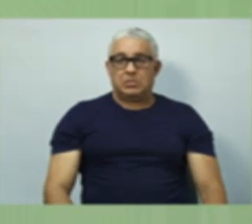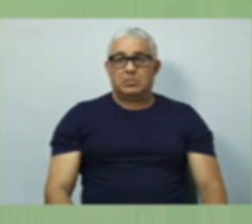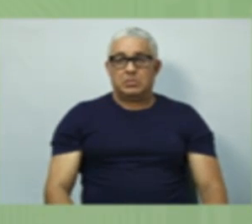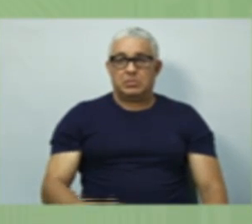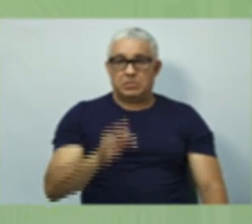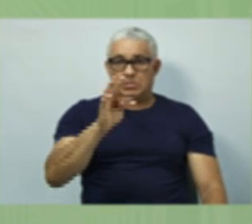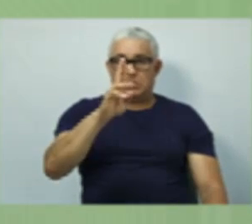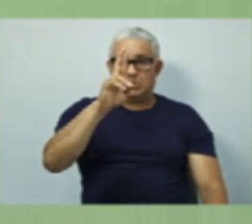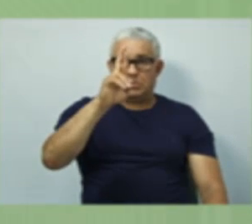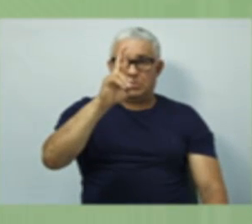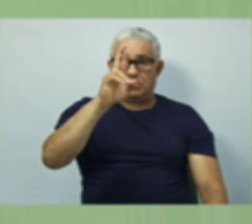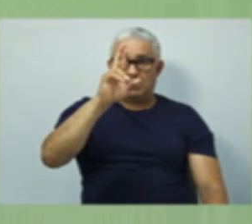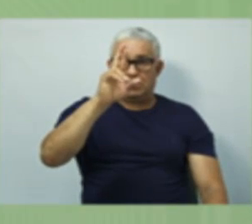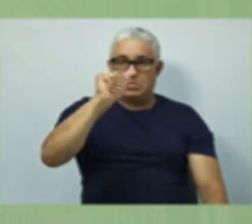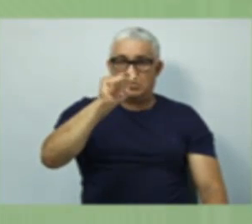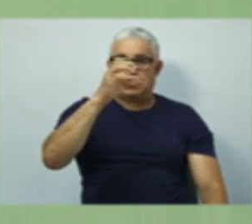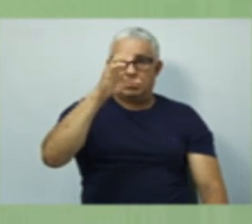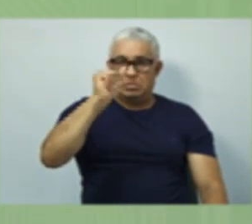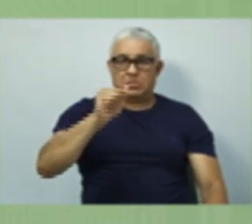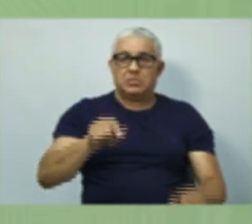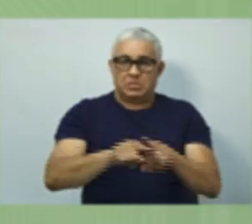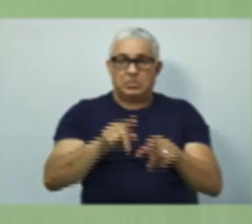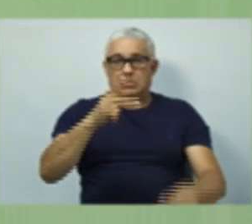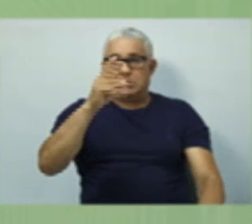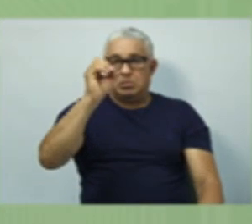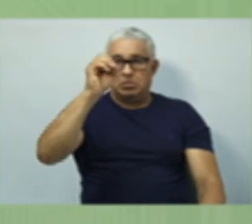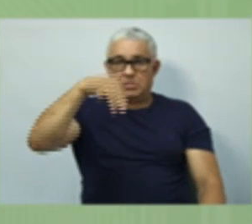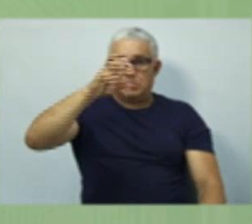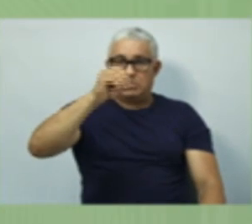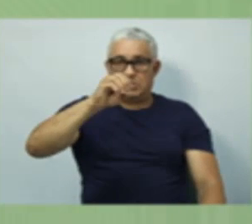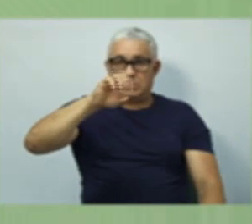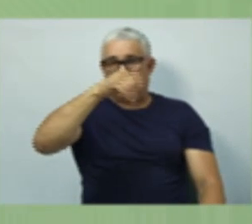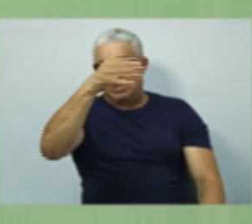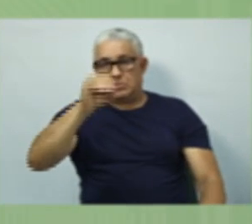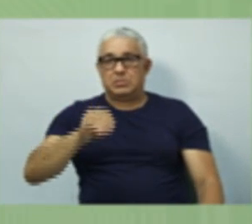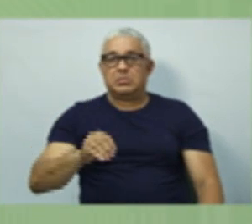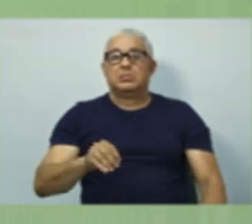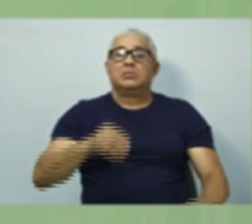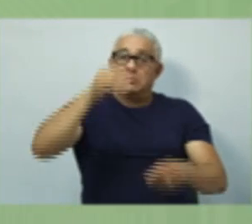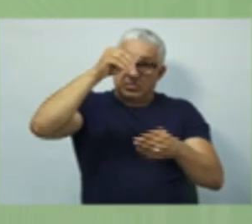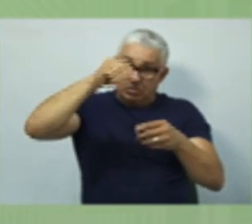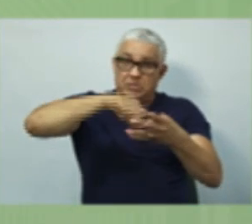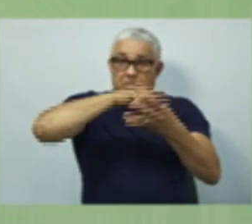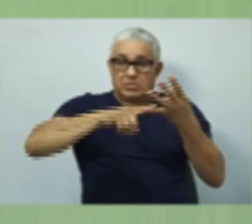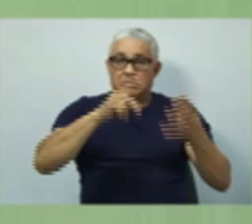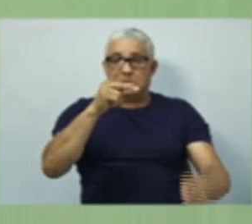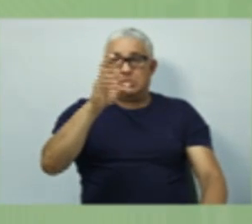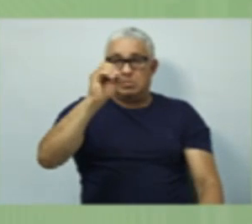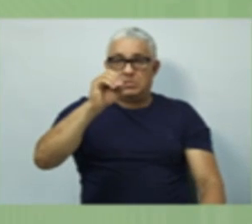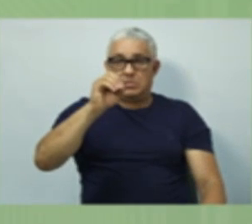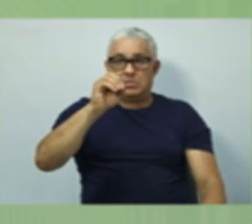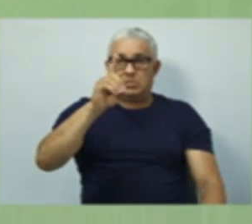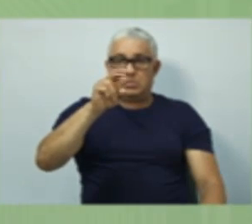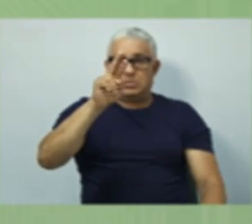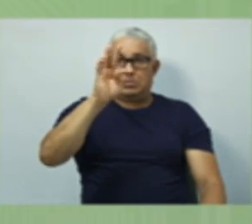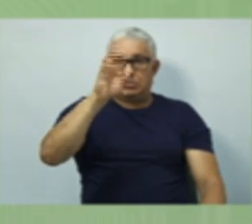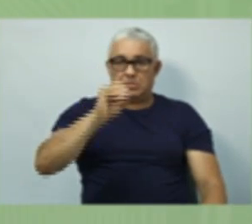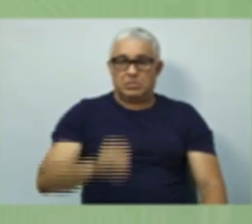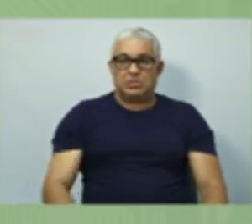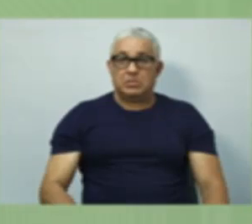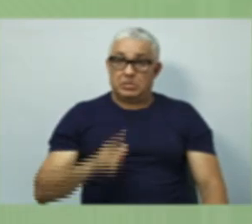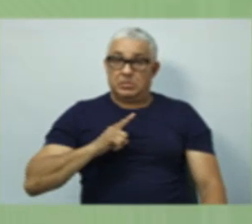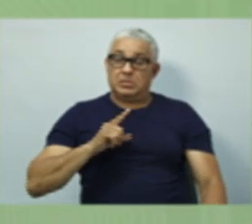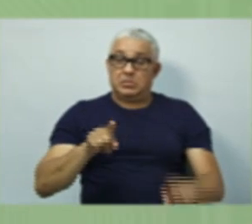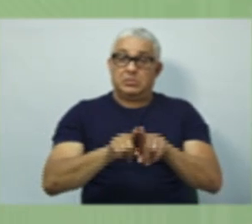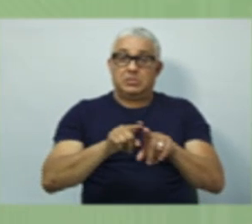a praça, a promoção e o produto que nós temos dentro da organização. Nós temos também os recursos